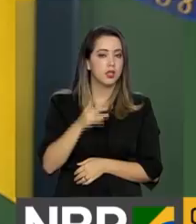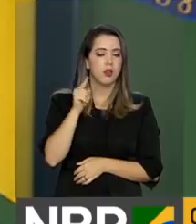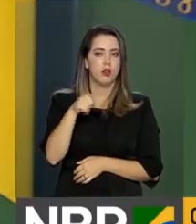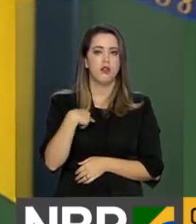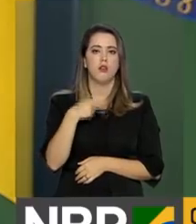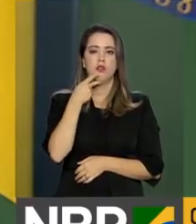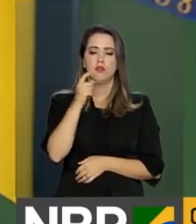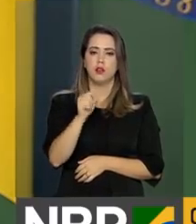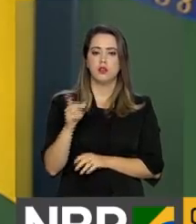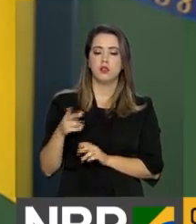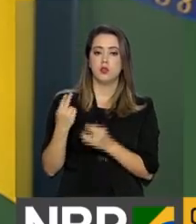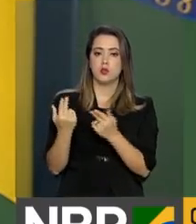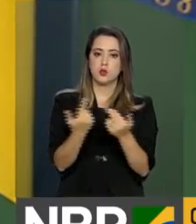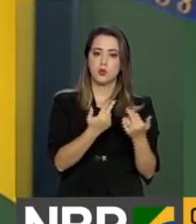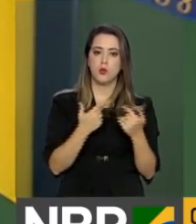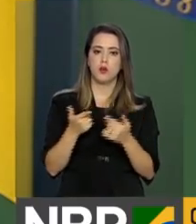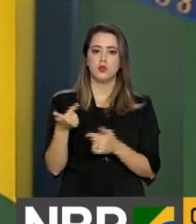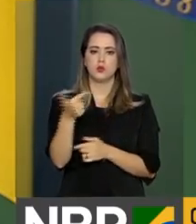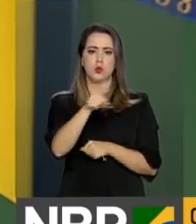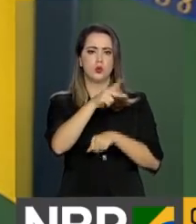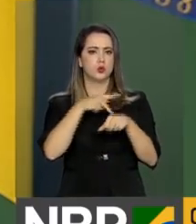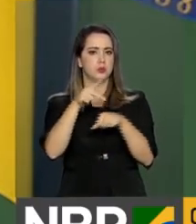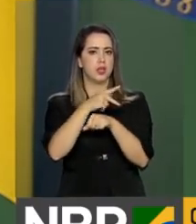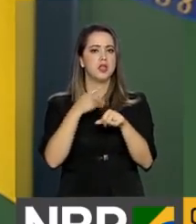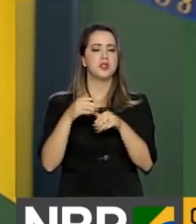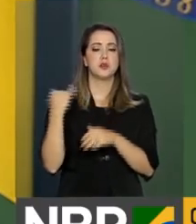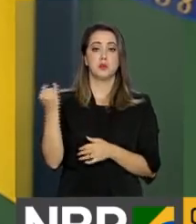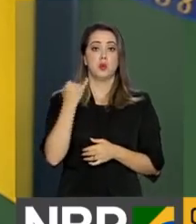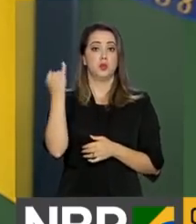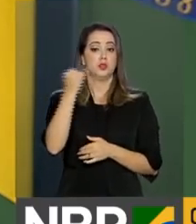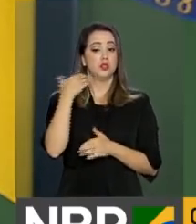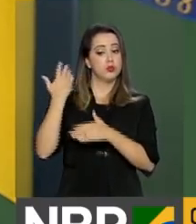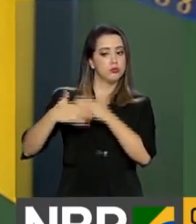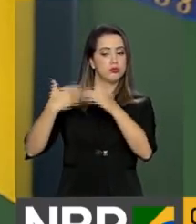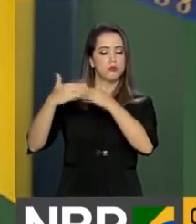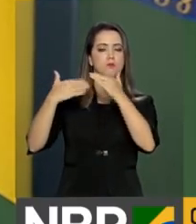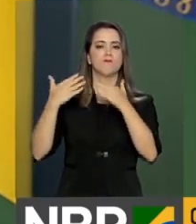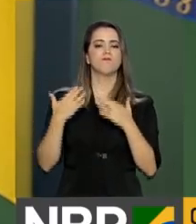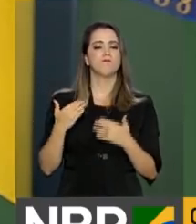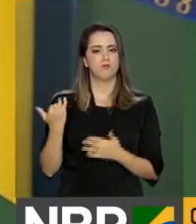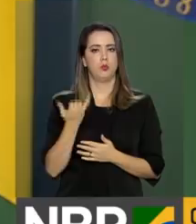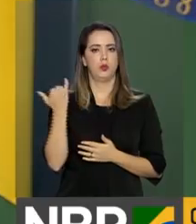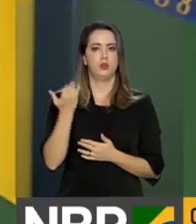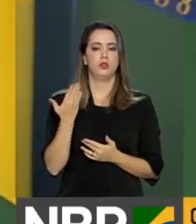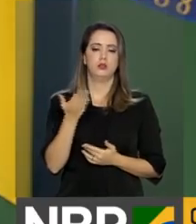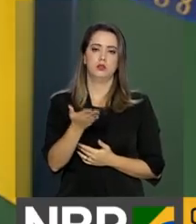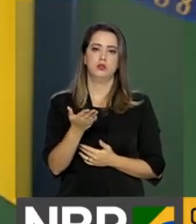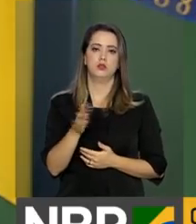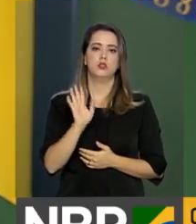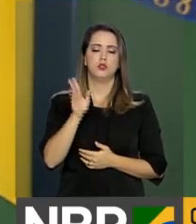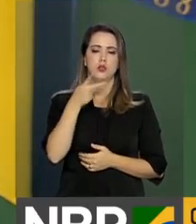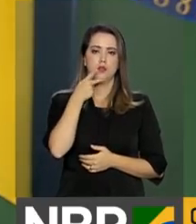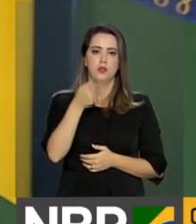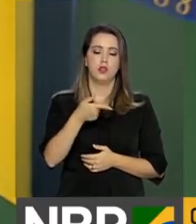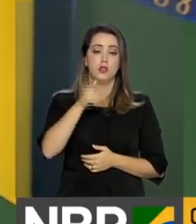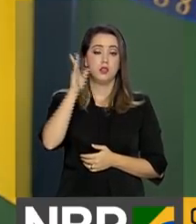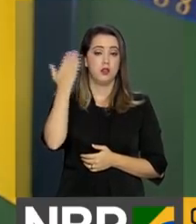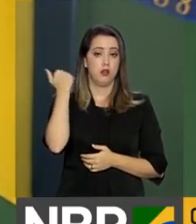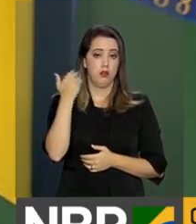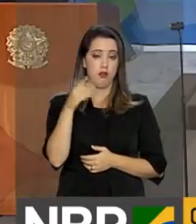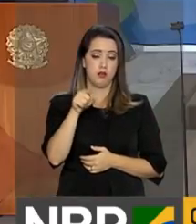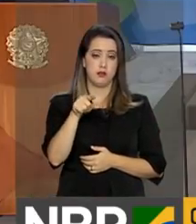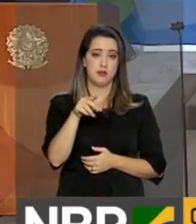perfilhando ao lado dos países de grande desenvolvimento. E há poucos dias, até em outra solenidade, eu contei que lá em